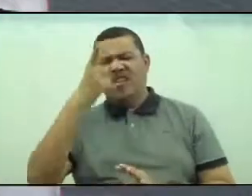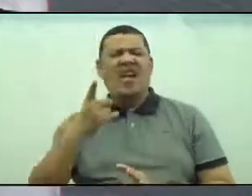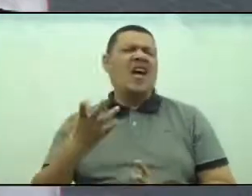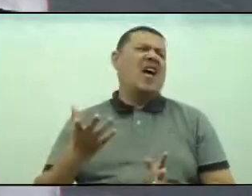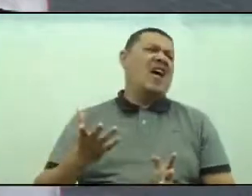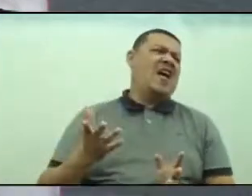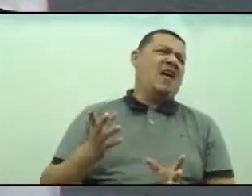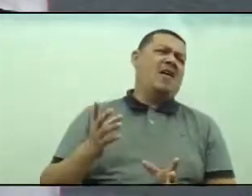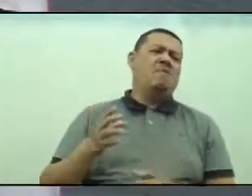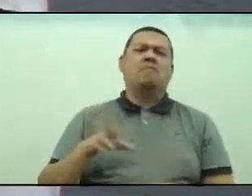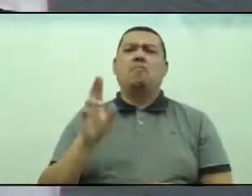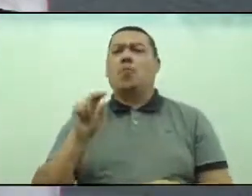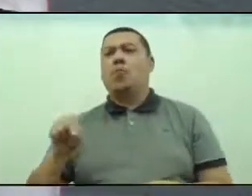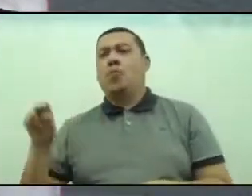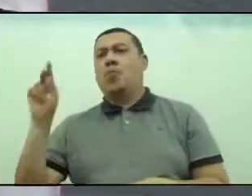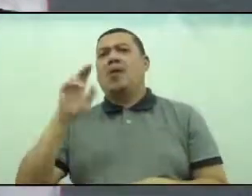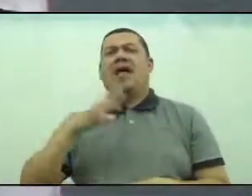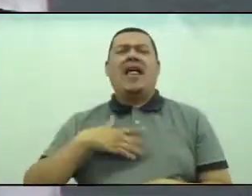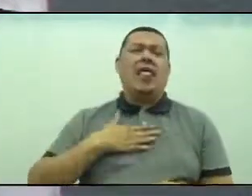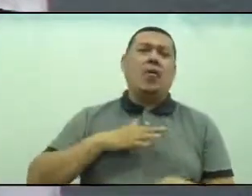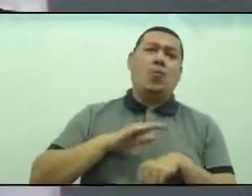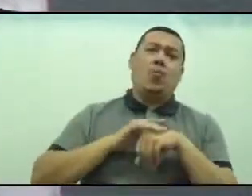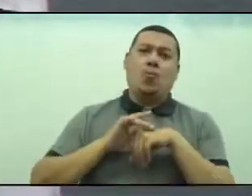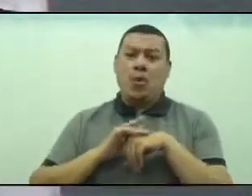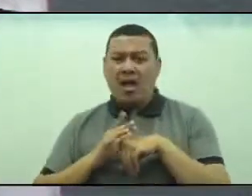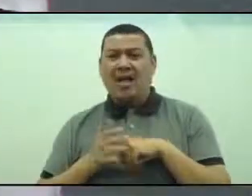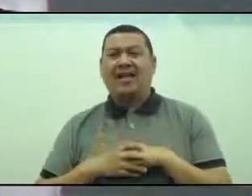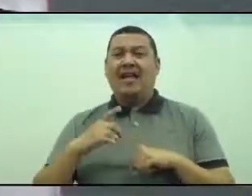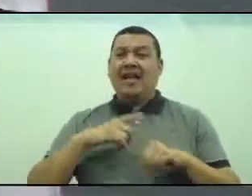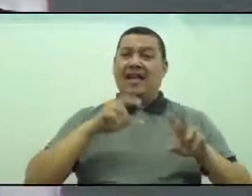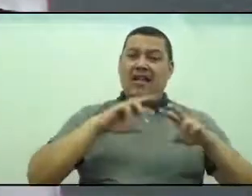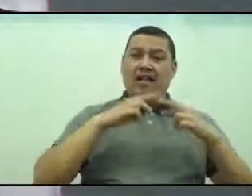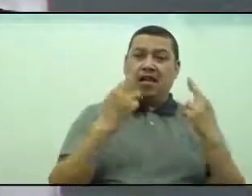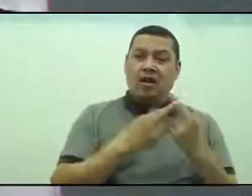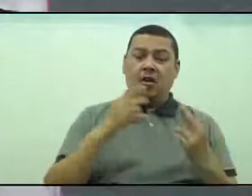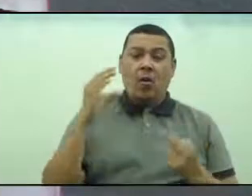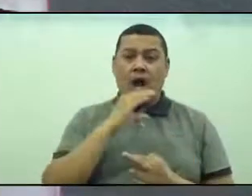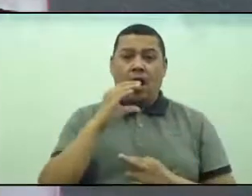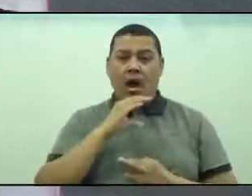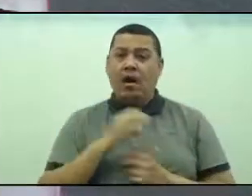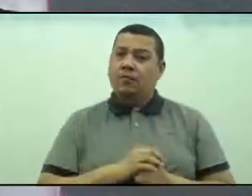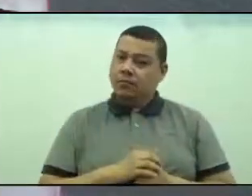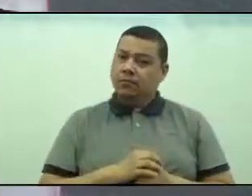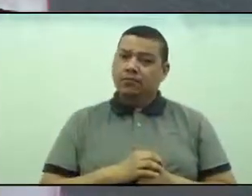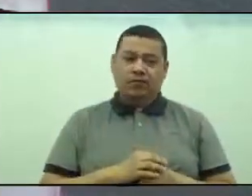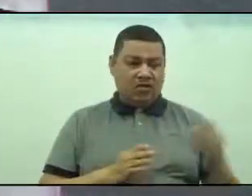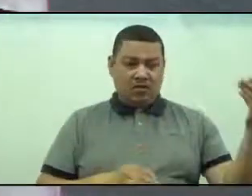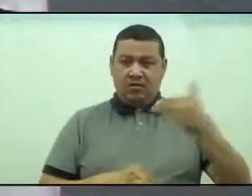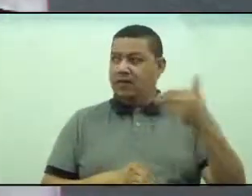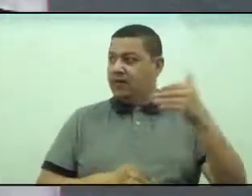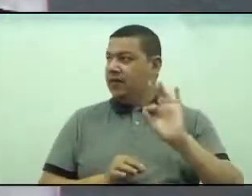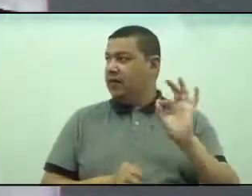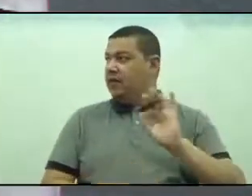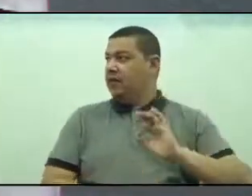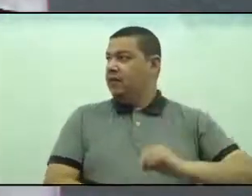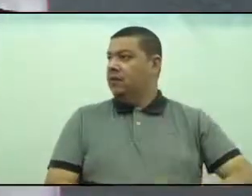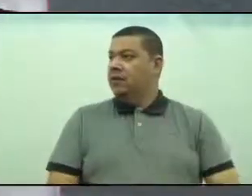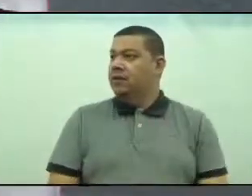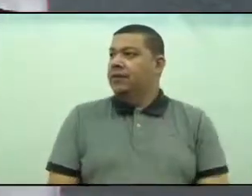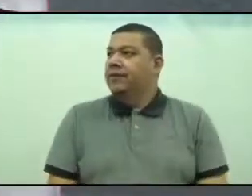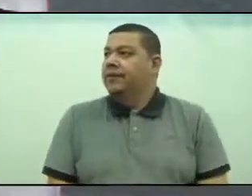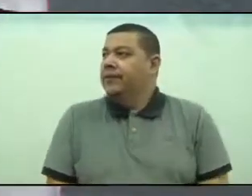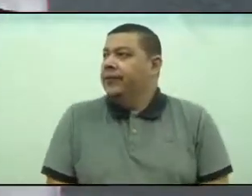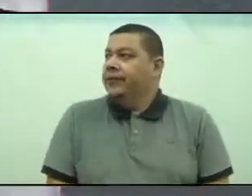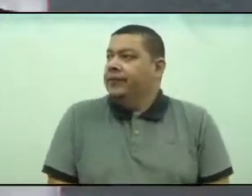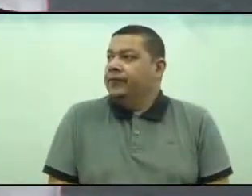que ficou doente, que surgiu uma reunião do estado, eles não vêm. Vereador, concede uma parte? Pois